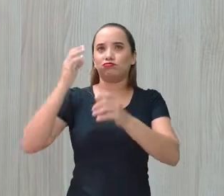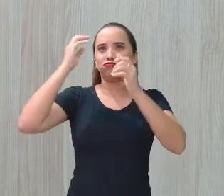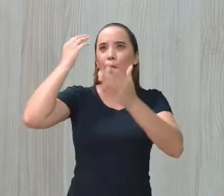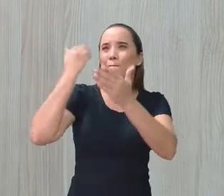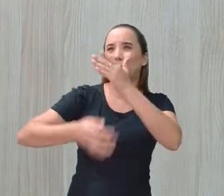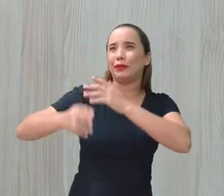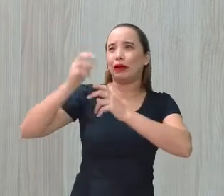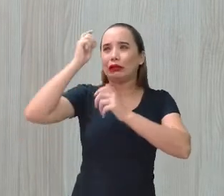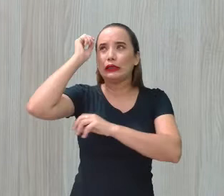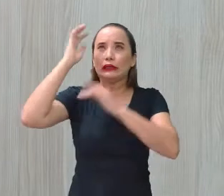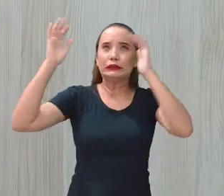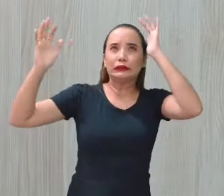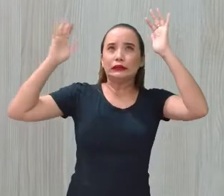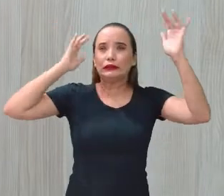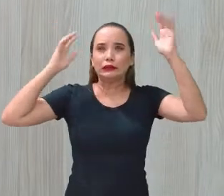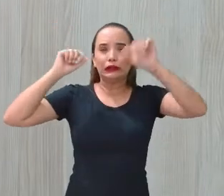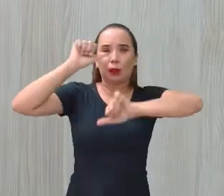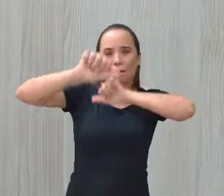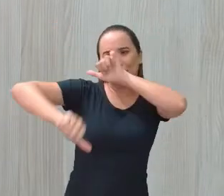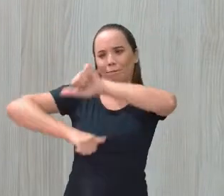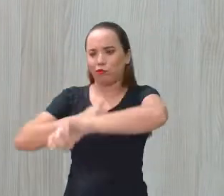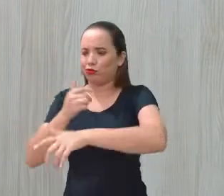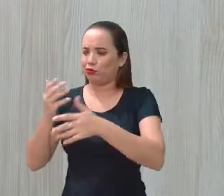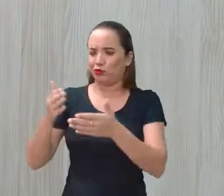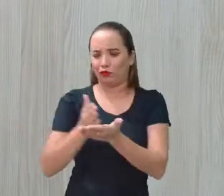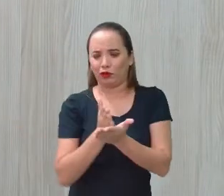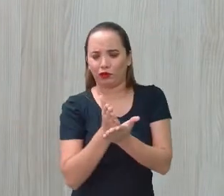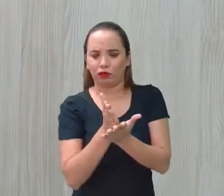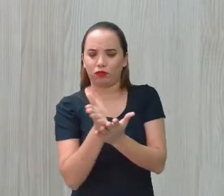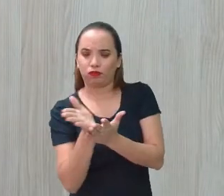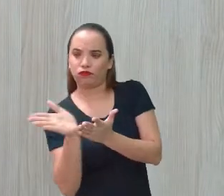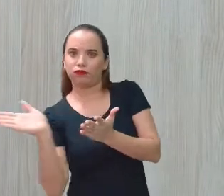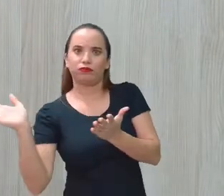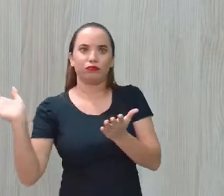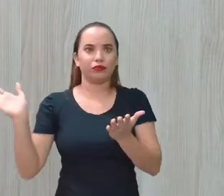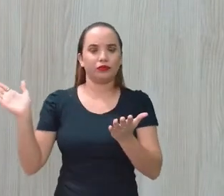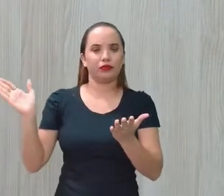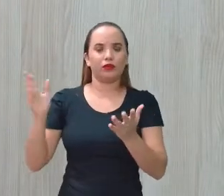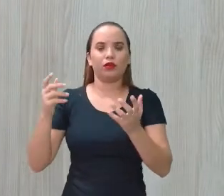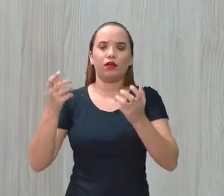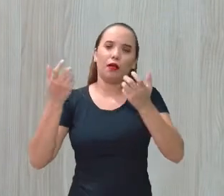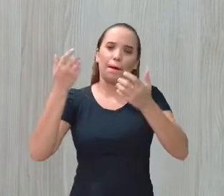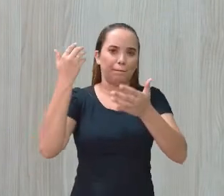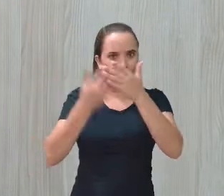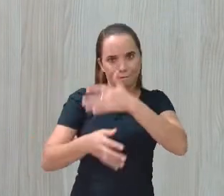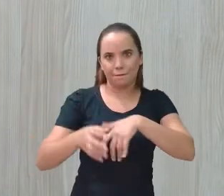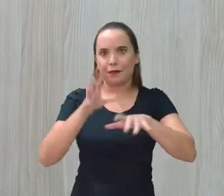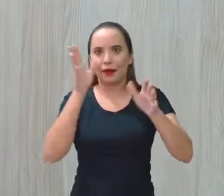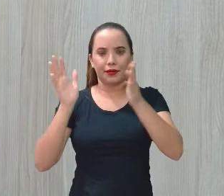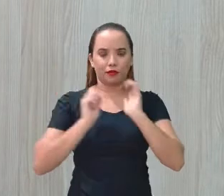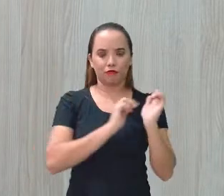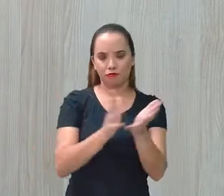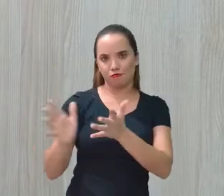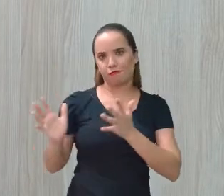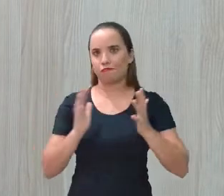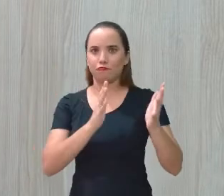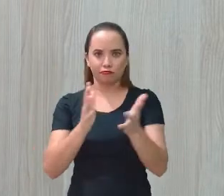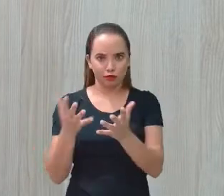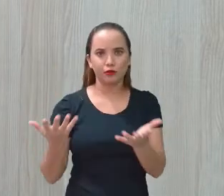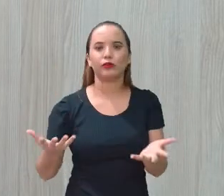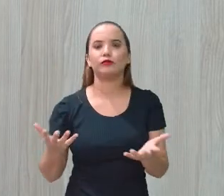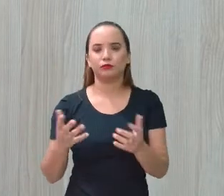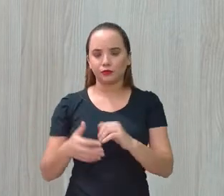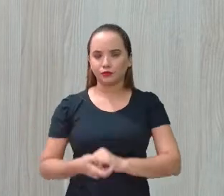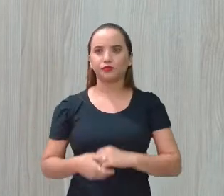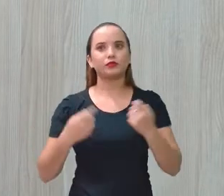a ideia, se perca. E aí ter esse roteirinho ajuda com que a gente faz com que a gente não se perca, se ache